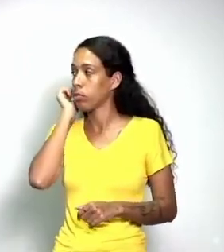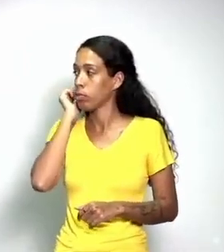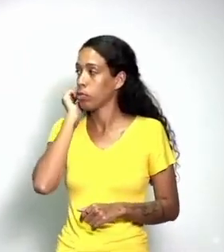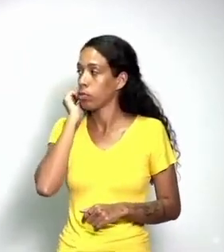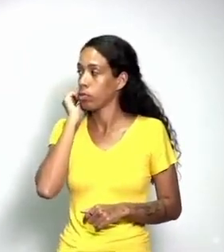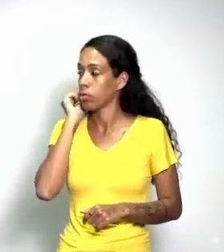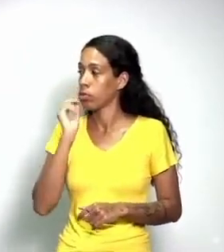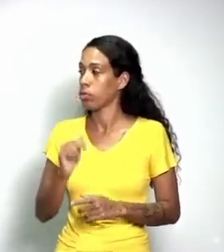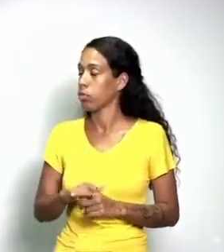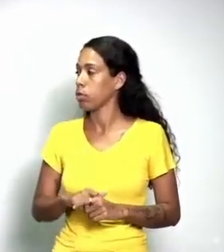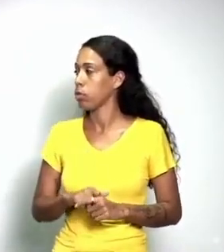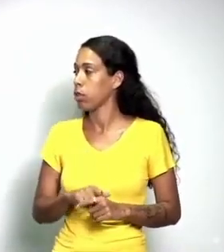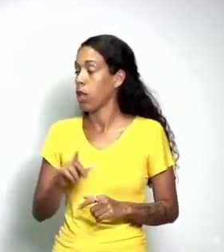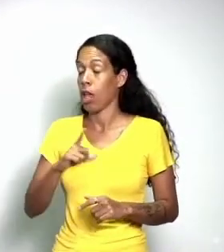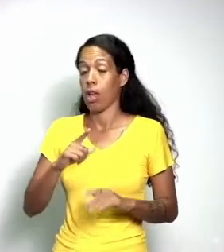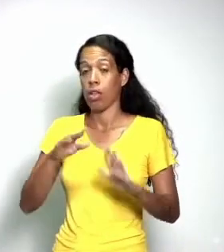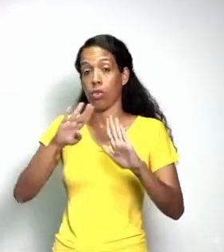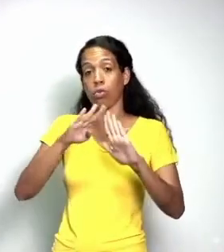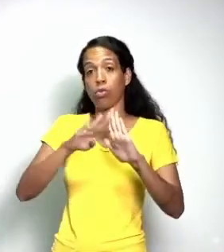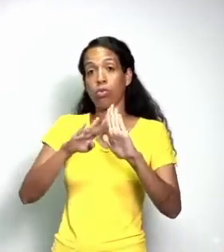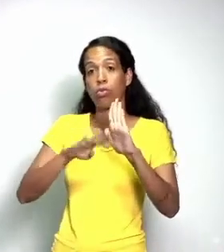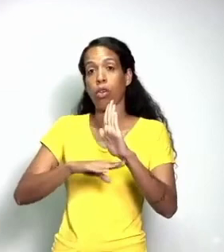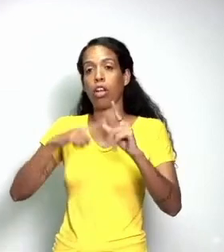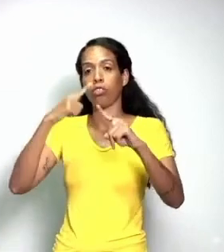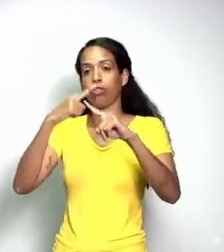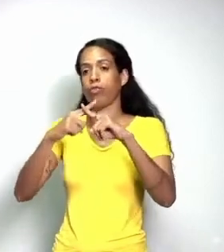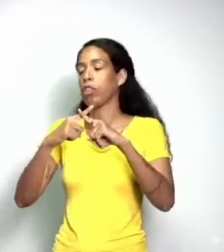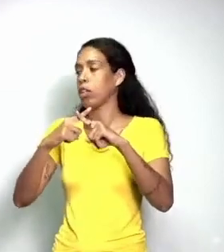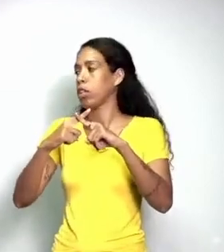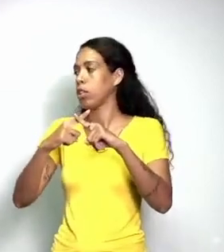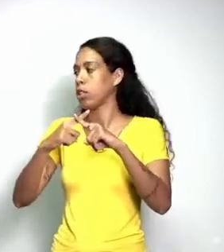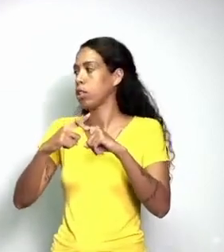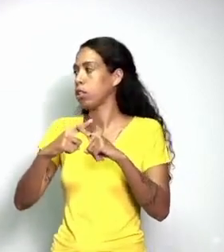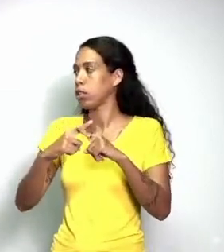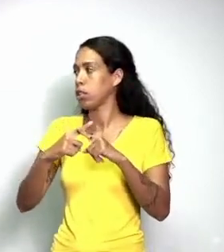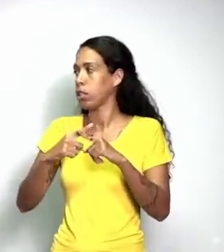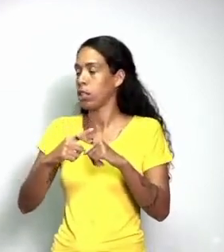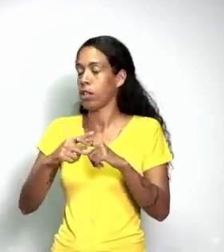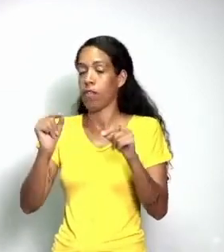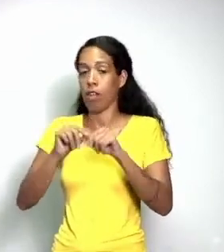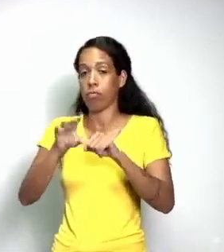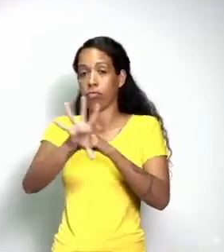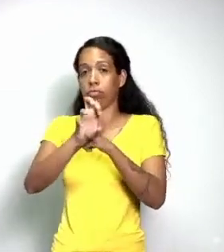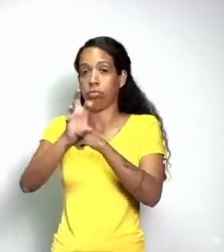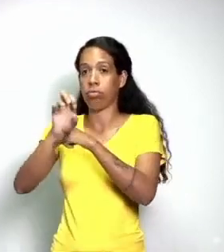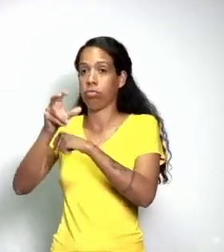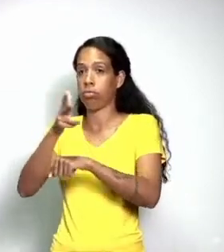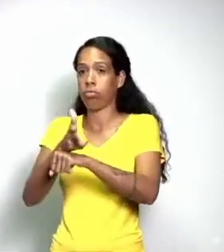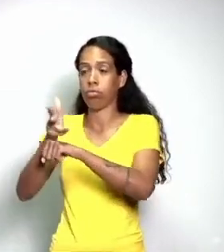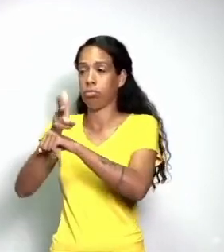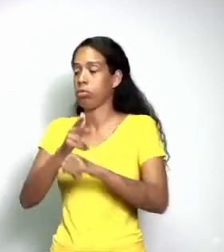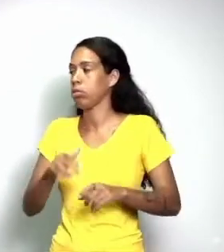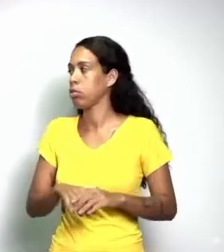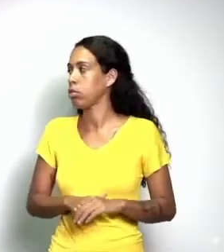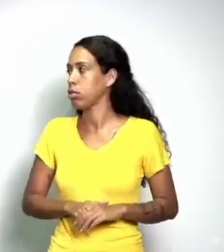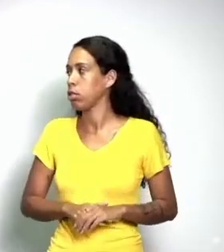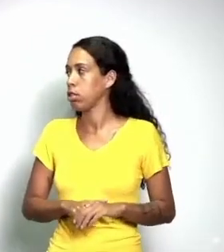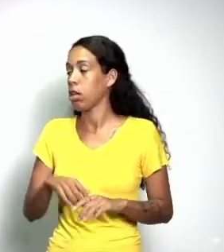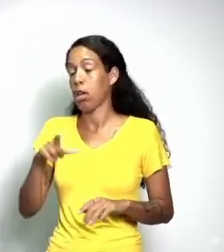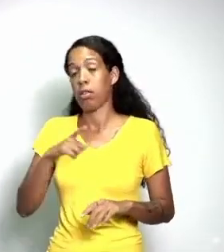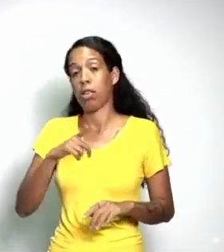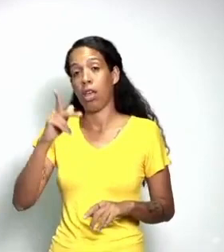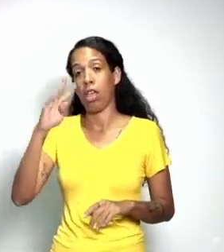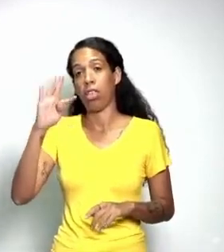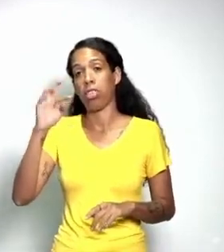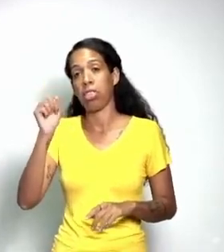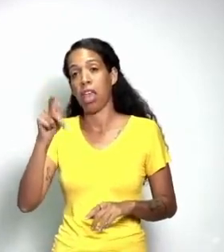E aí o take é a quantidade de vezes que a gente está fazendo aquela gravação daquela cena. Então, pode ser take 1,